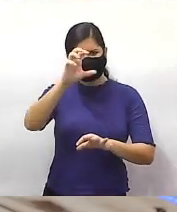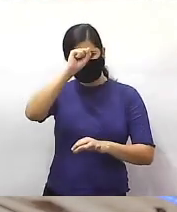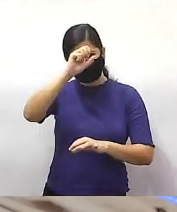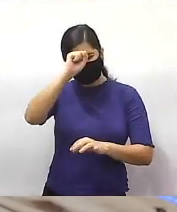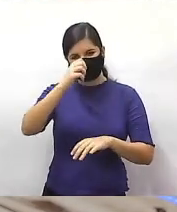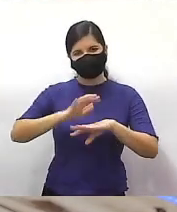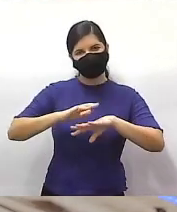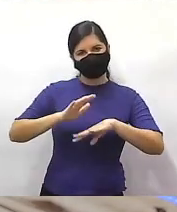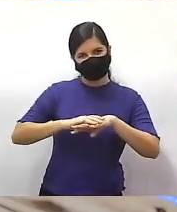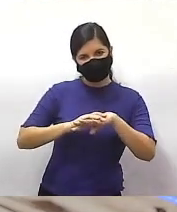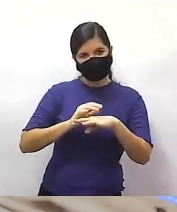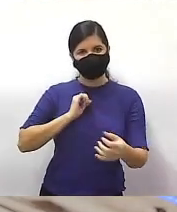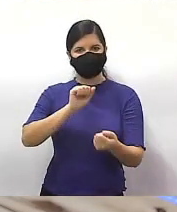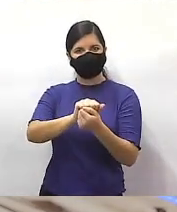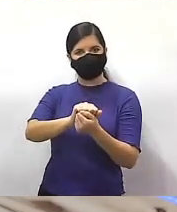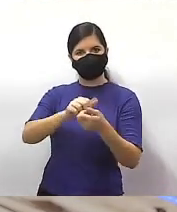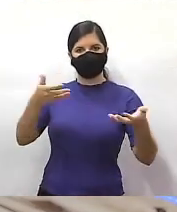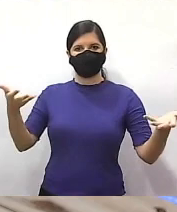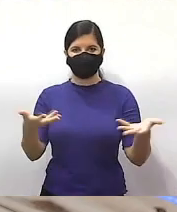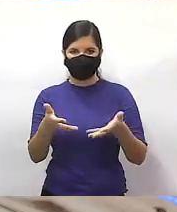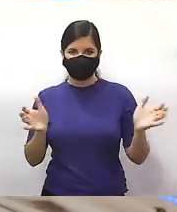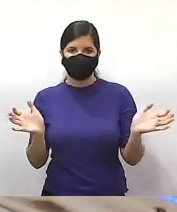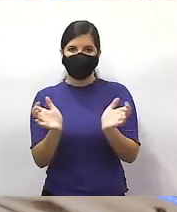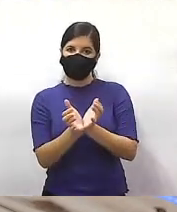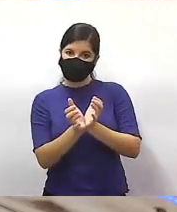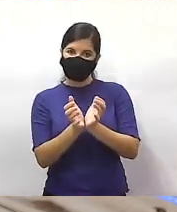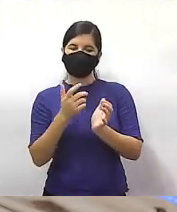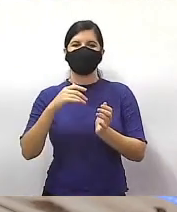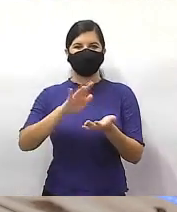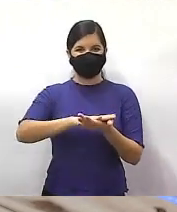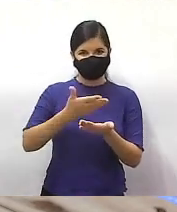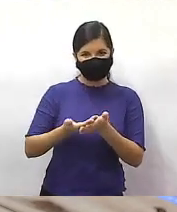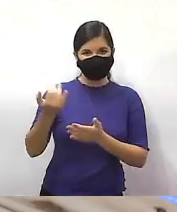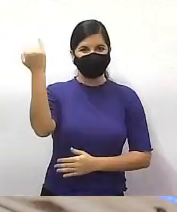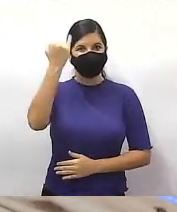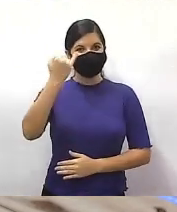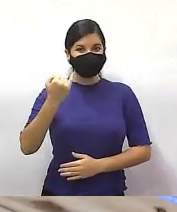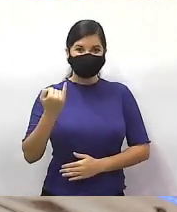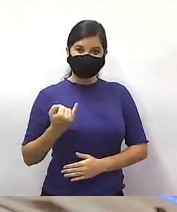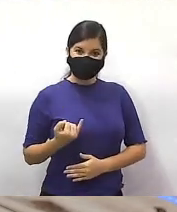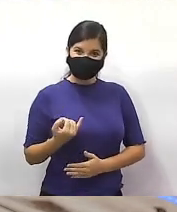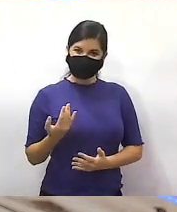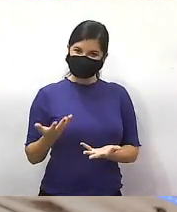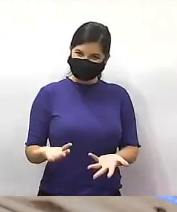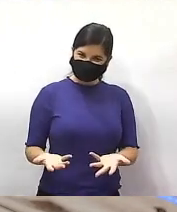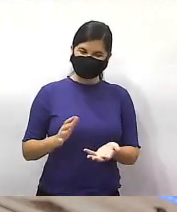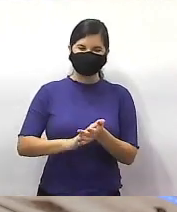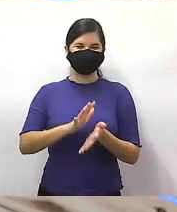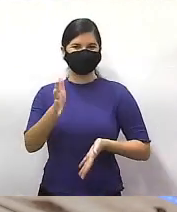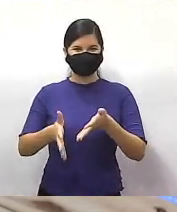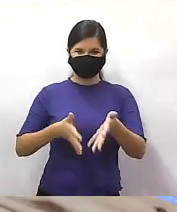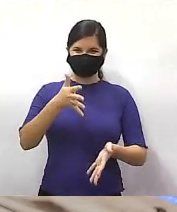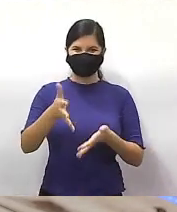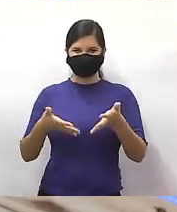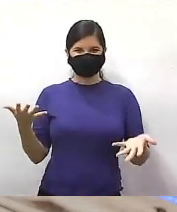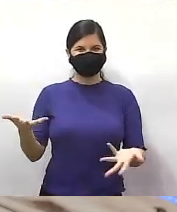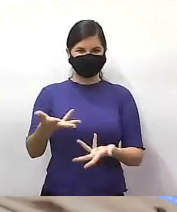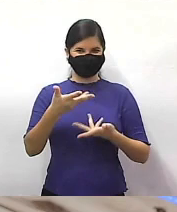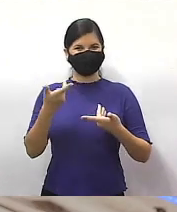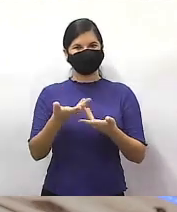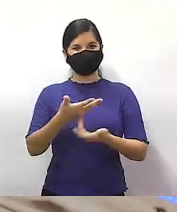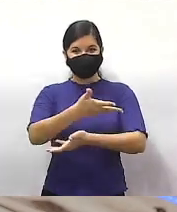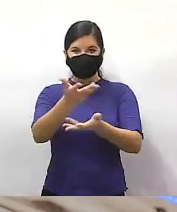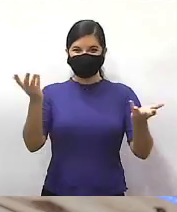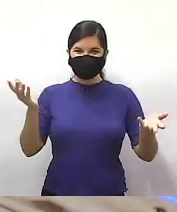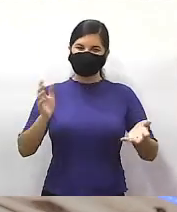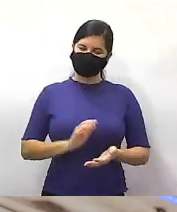matemática comigo. E hoje a nossa equipe vai estar com Magda. Aí, ó, Magda está conosco aí fazendo a transcrição direta para